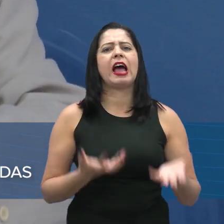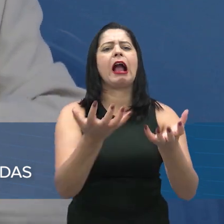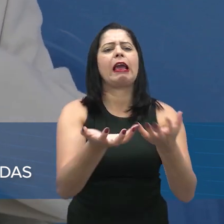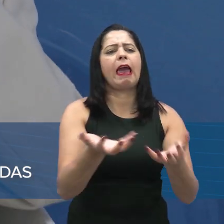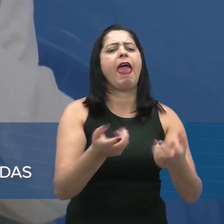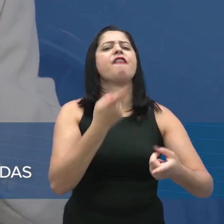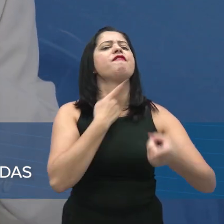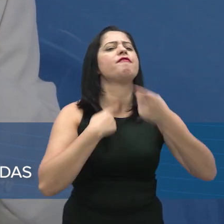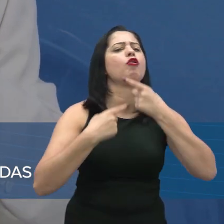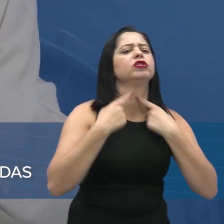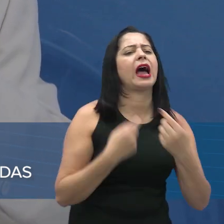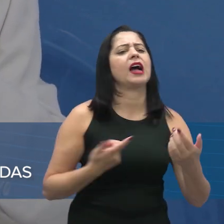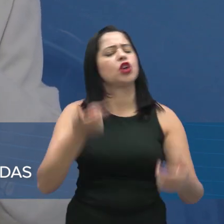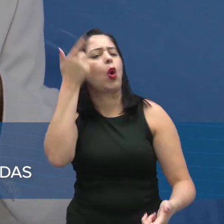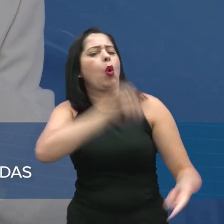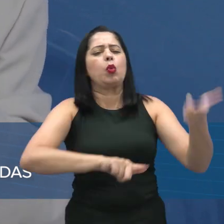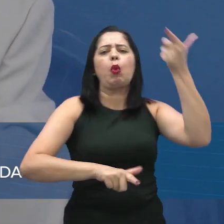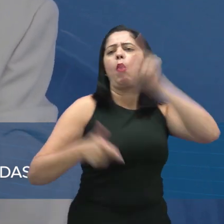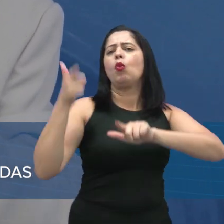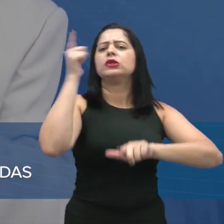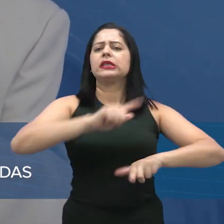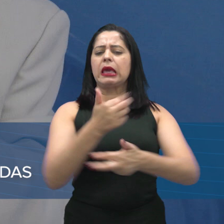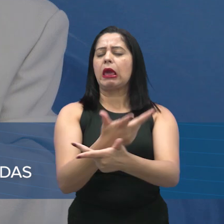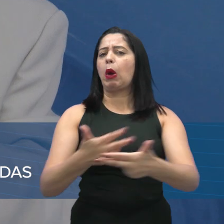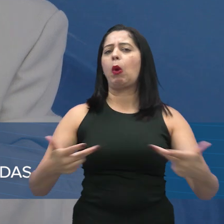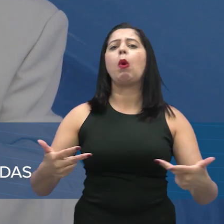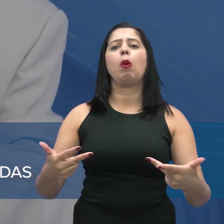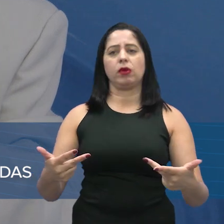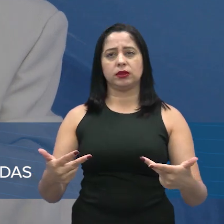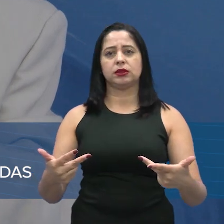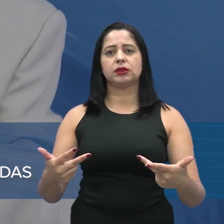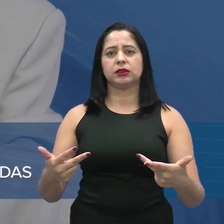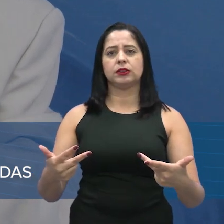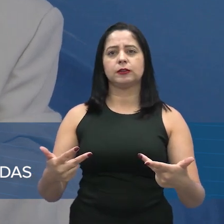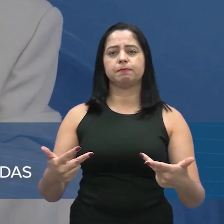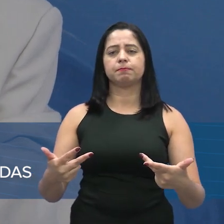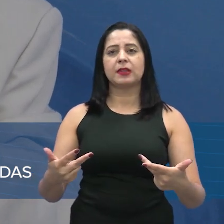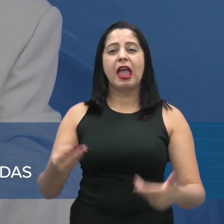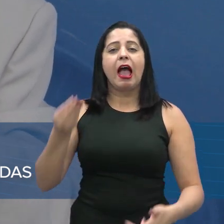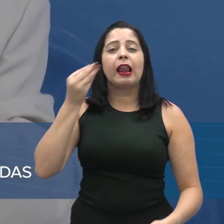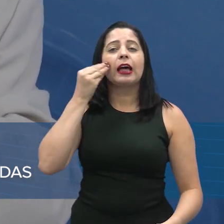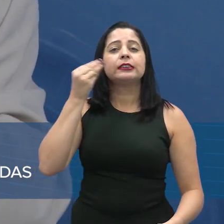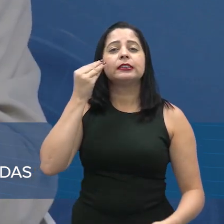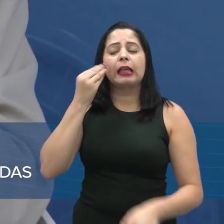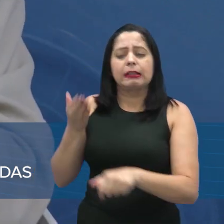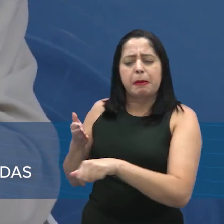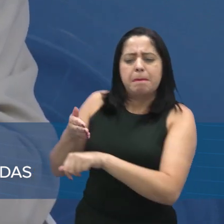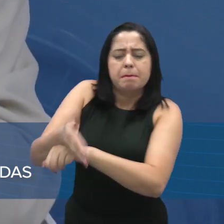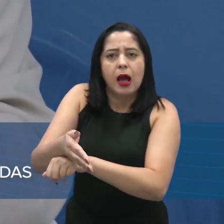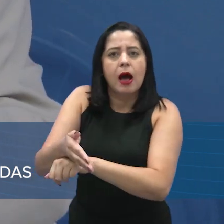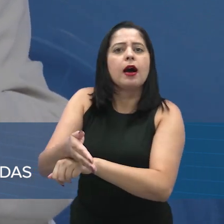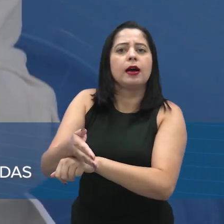ela tende a correr atrás do atendimento dessas necessidades, né? Correr